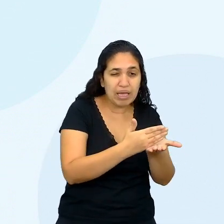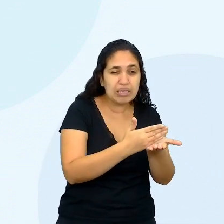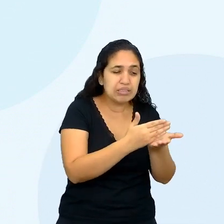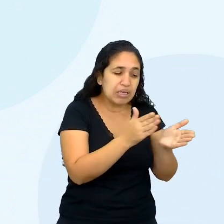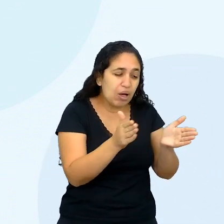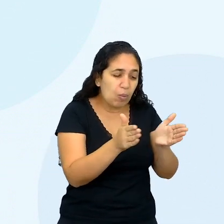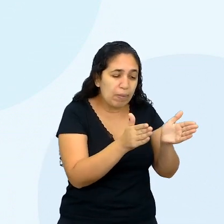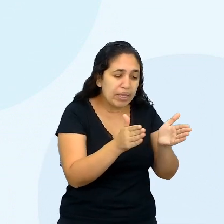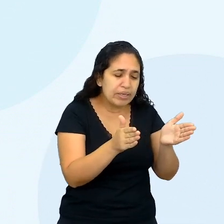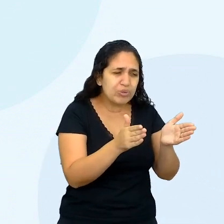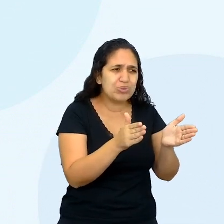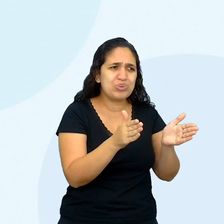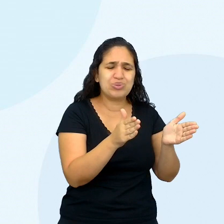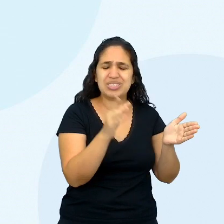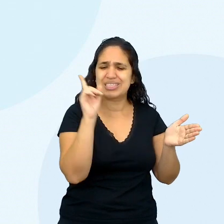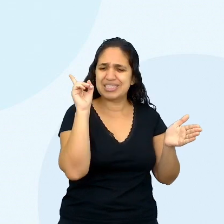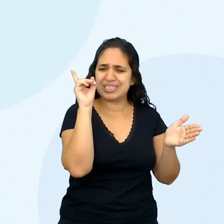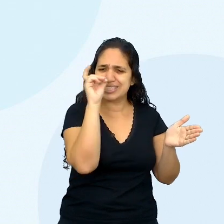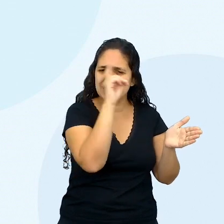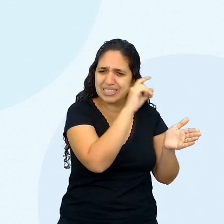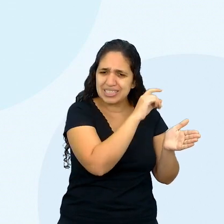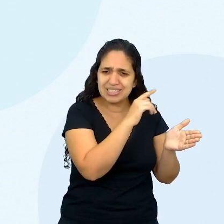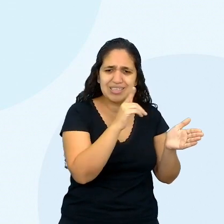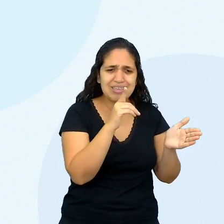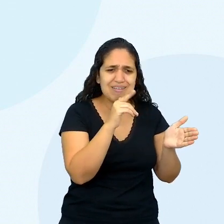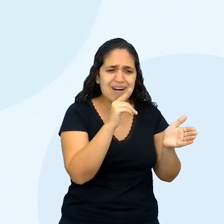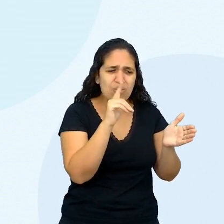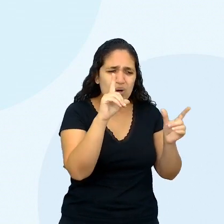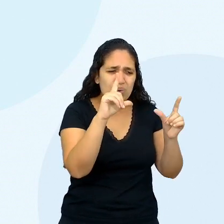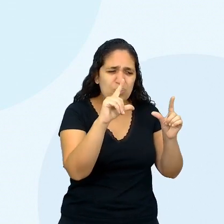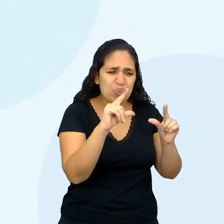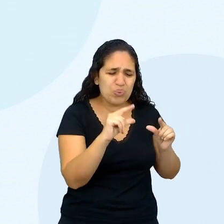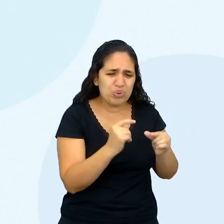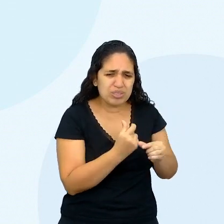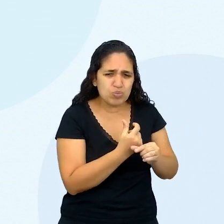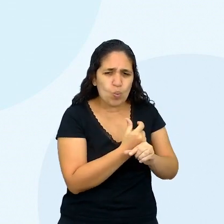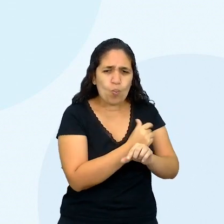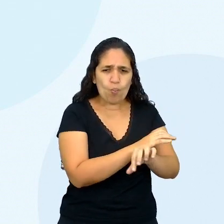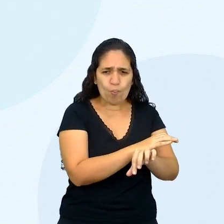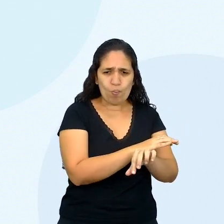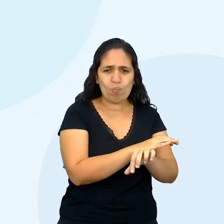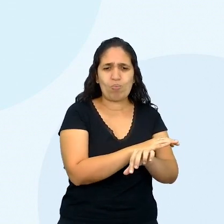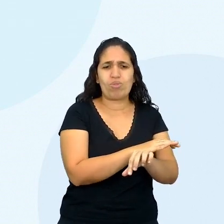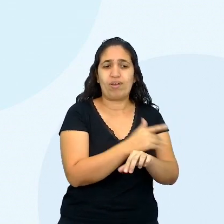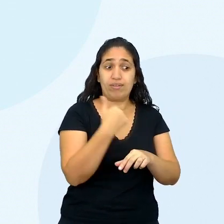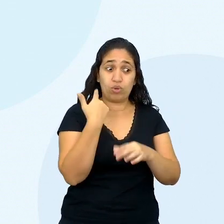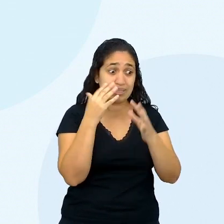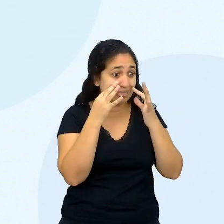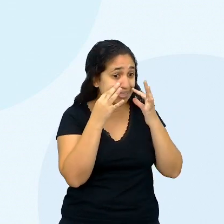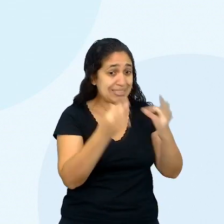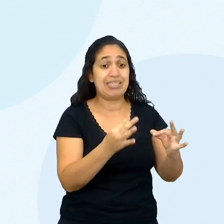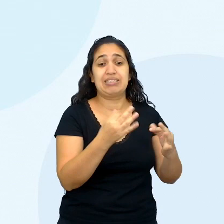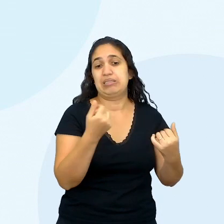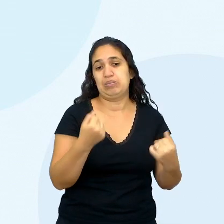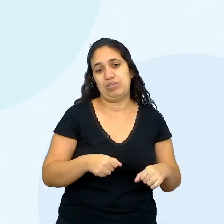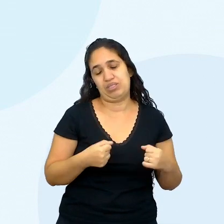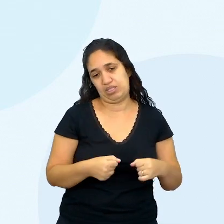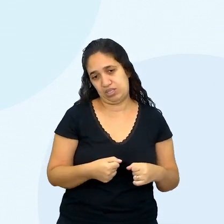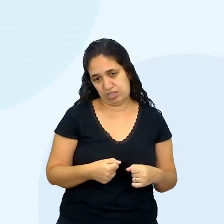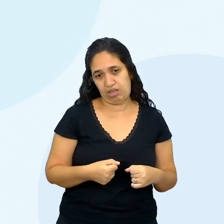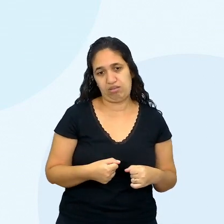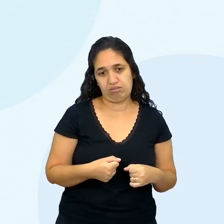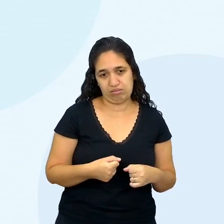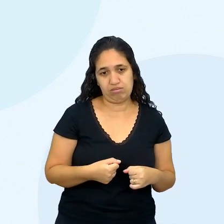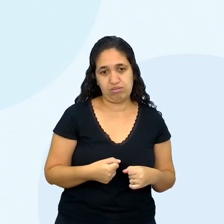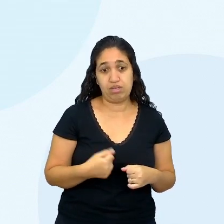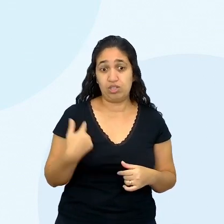mais severos de escassez, e a gente precisa ficar atento e atenta para isso, porque é uma dinâmica que também nós